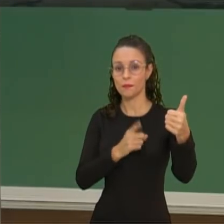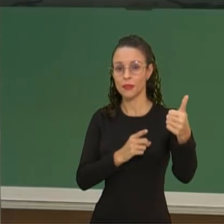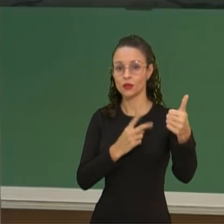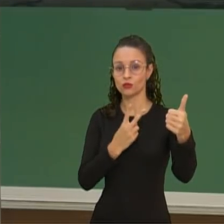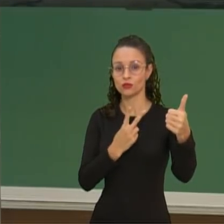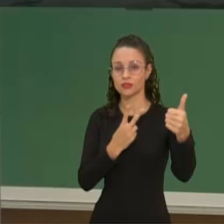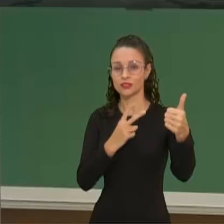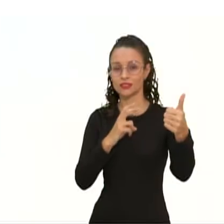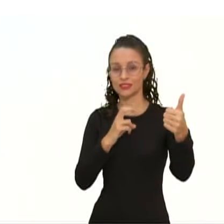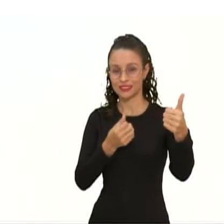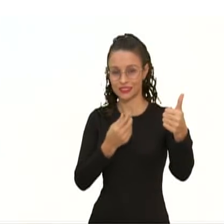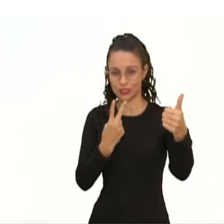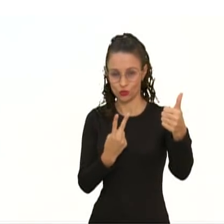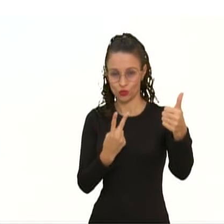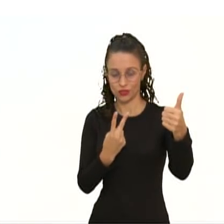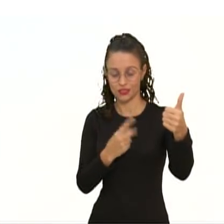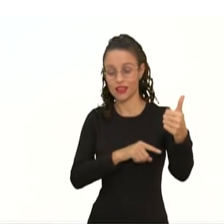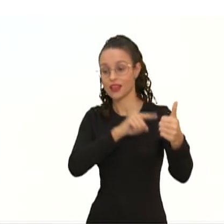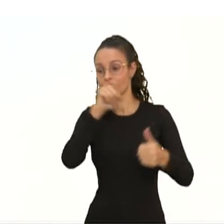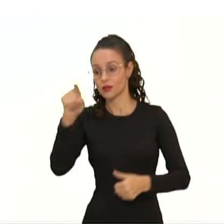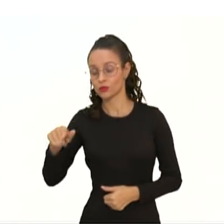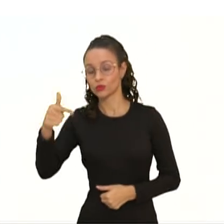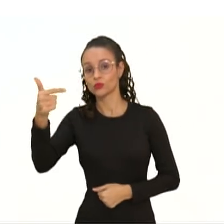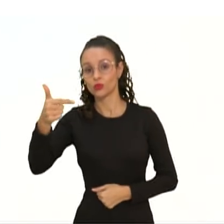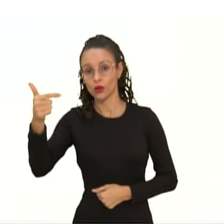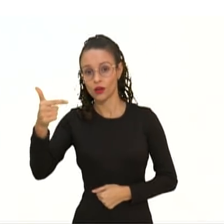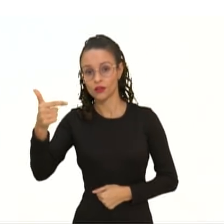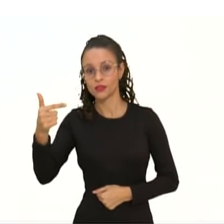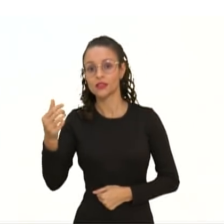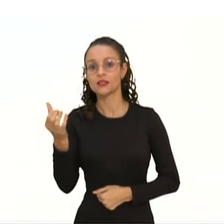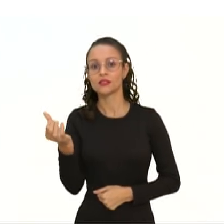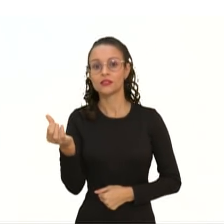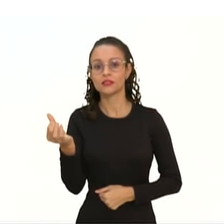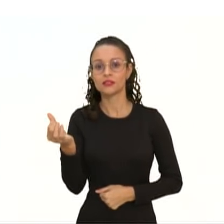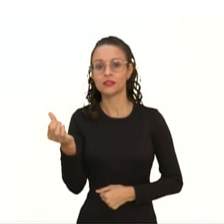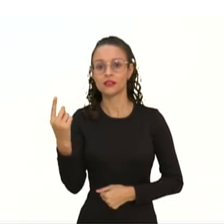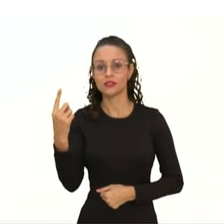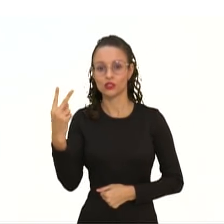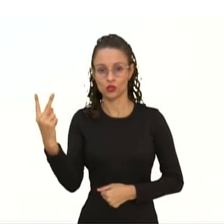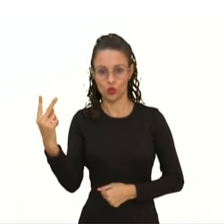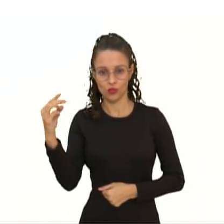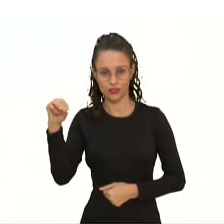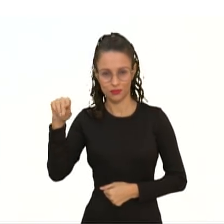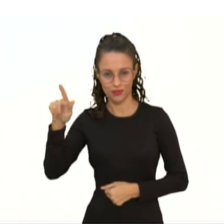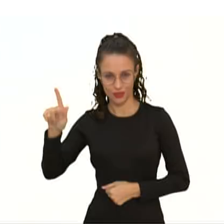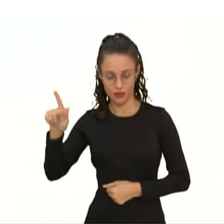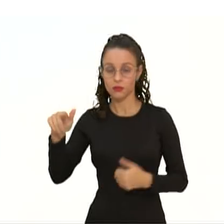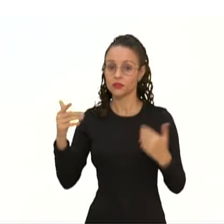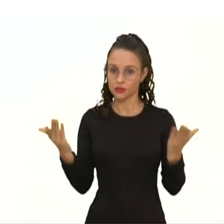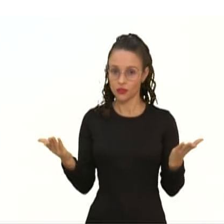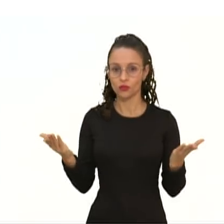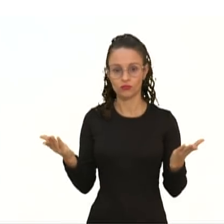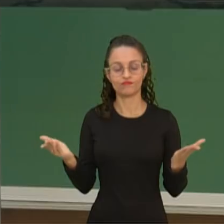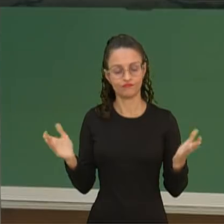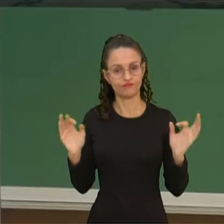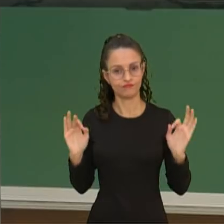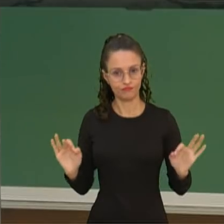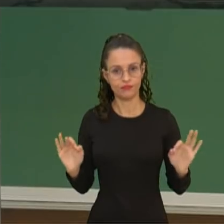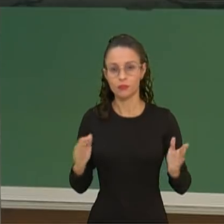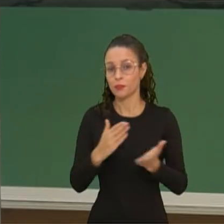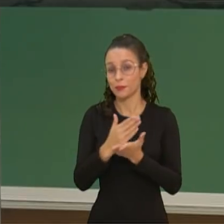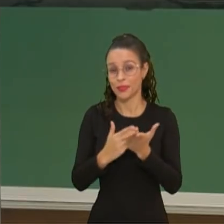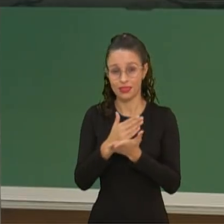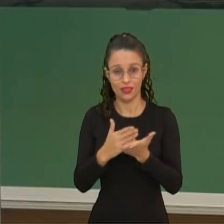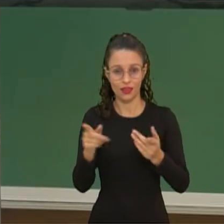1.262 miligramas de sódio, enquanto que o alimento 2, 612 miligramas de sódio. Então, é quase que, né, ali a